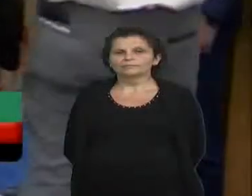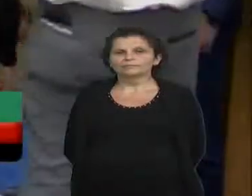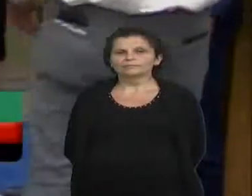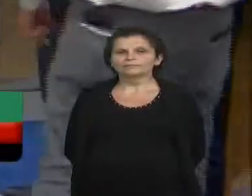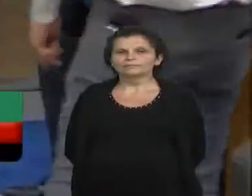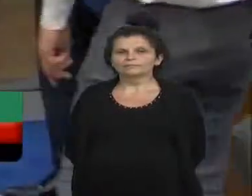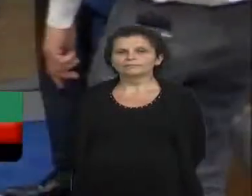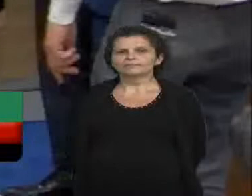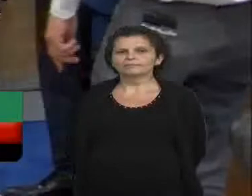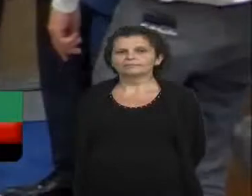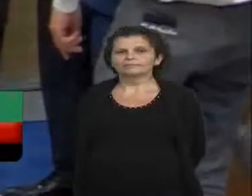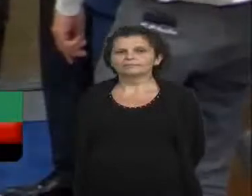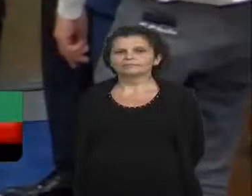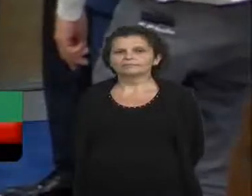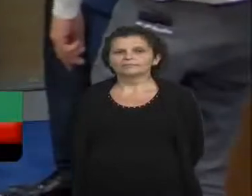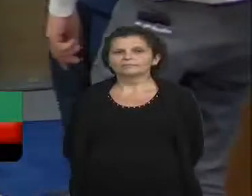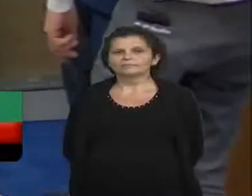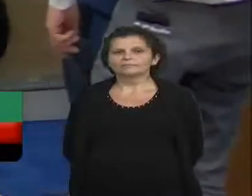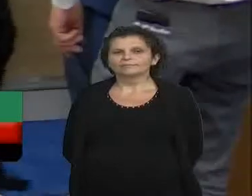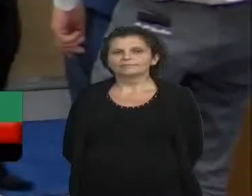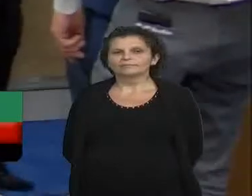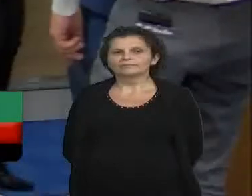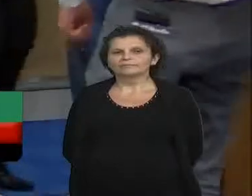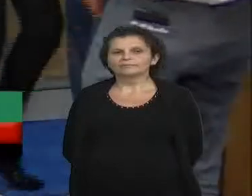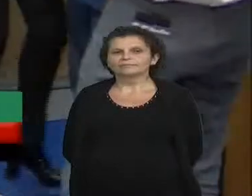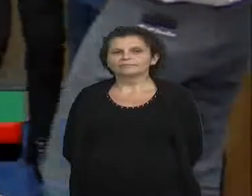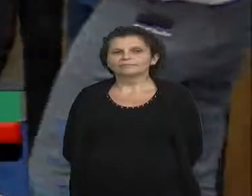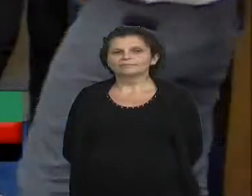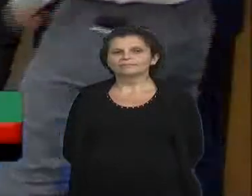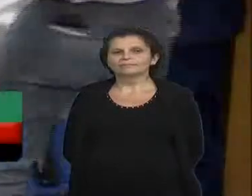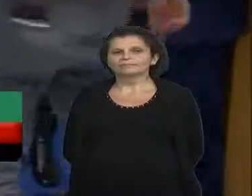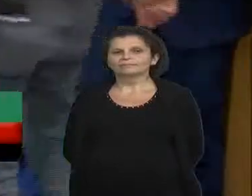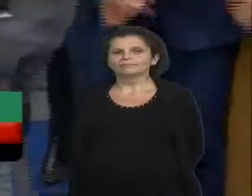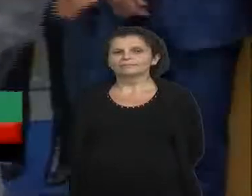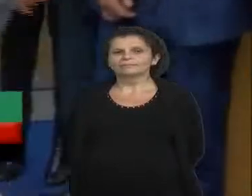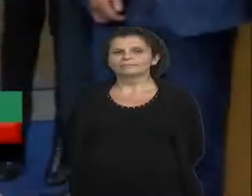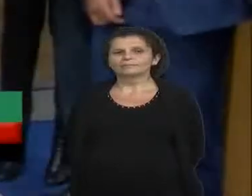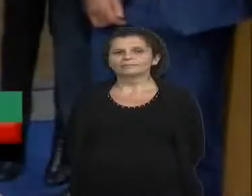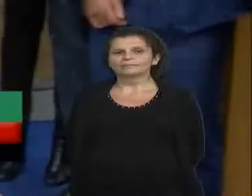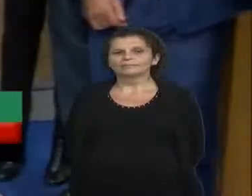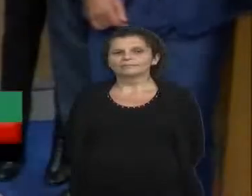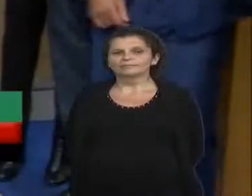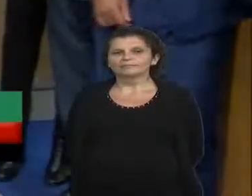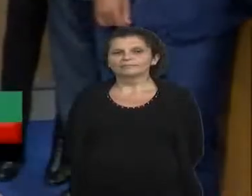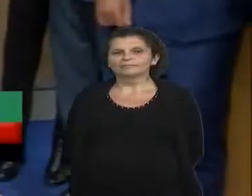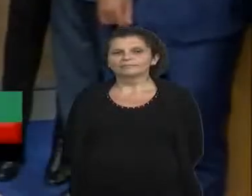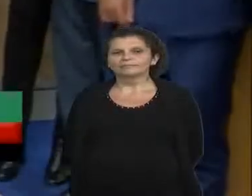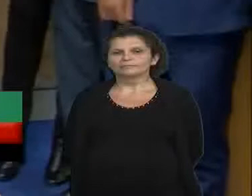Thank you.